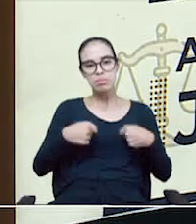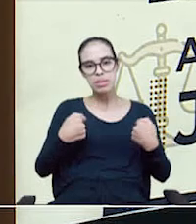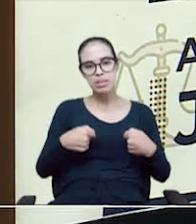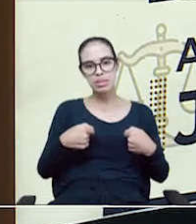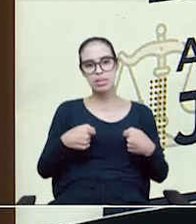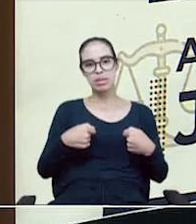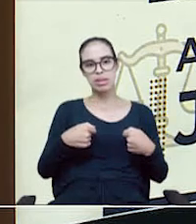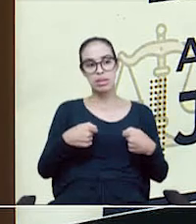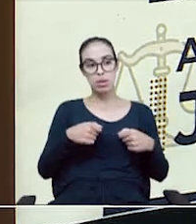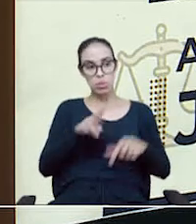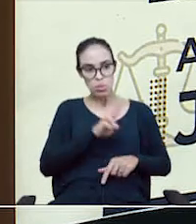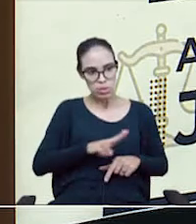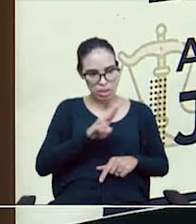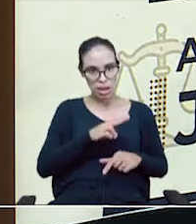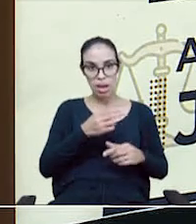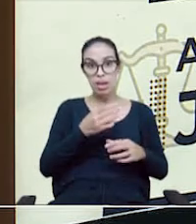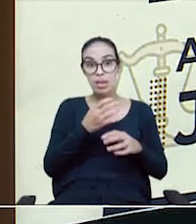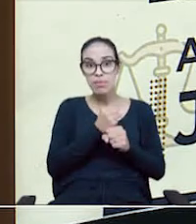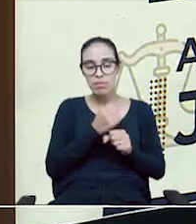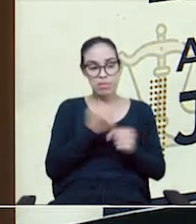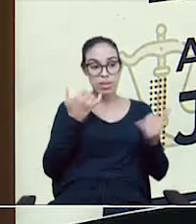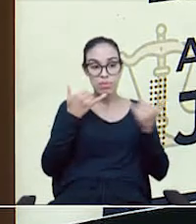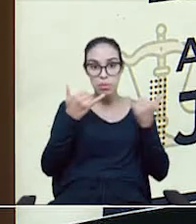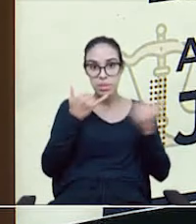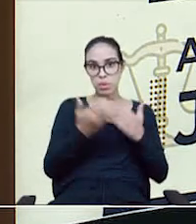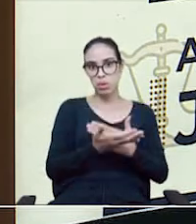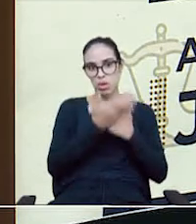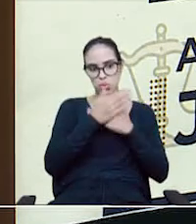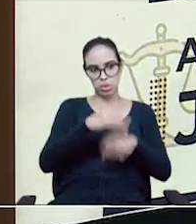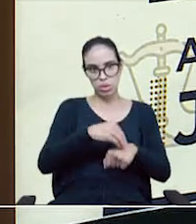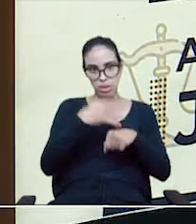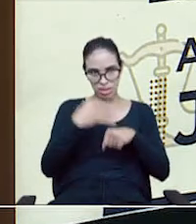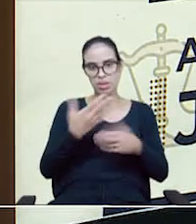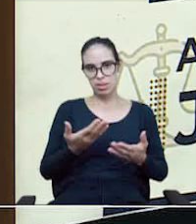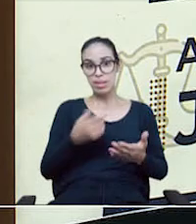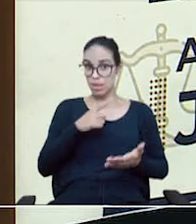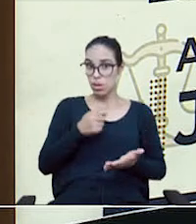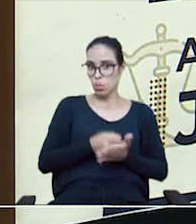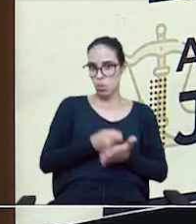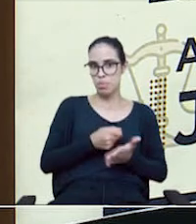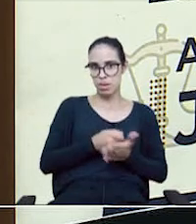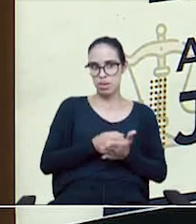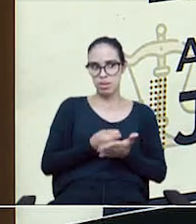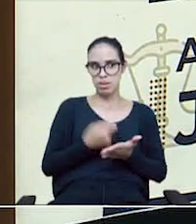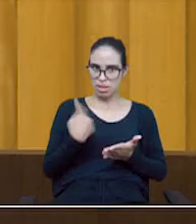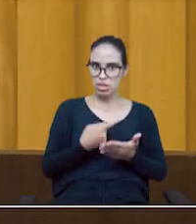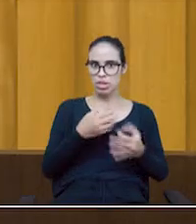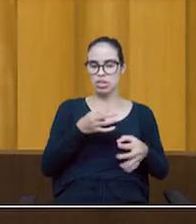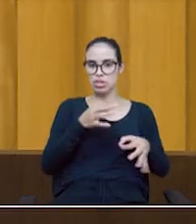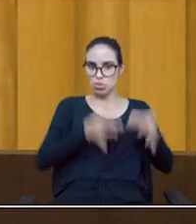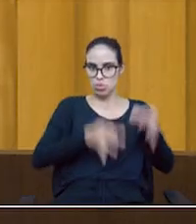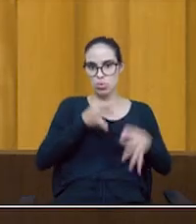orientam, normatizam e cobram da magistratura brasileira,